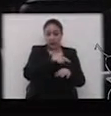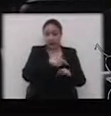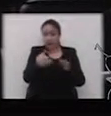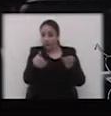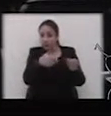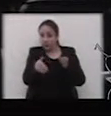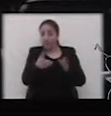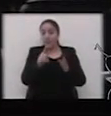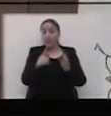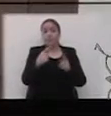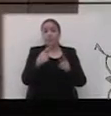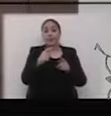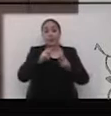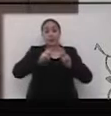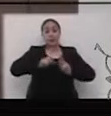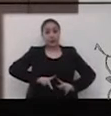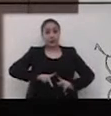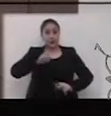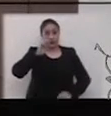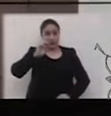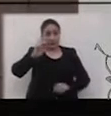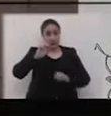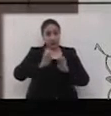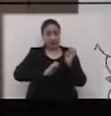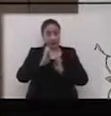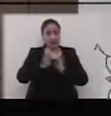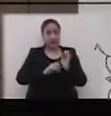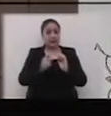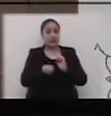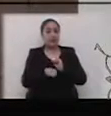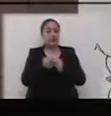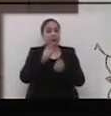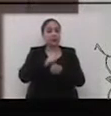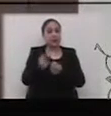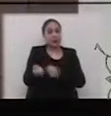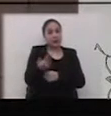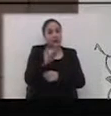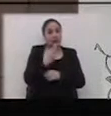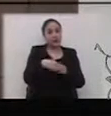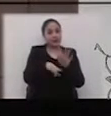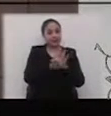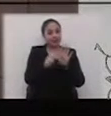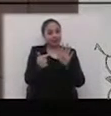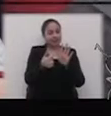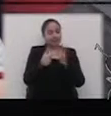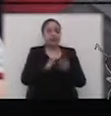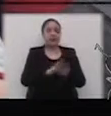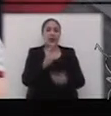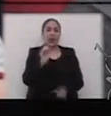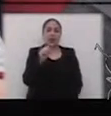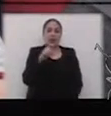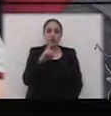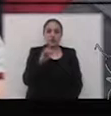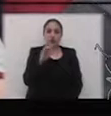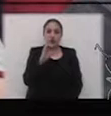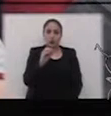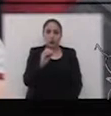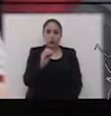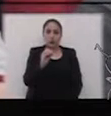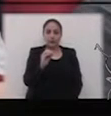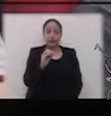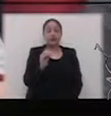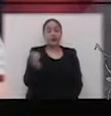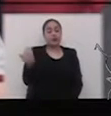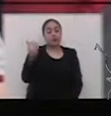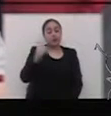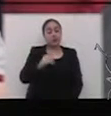dar condições aos pequenos e médios empresários de se adequarem às novas exigências. Cândido Ricardo